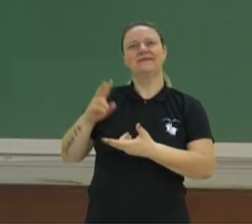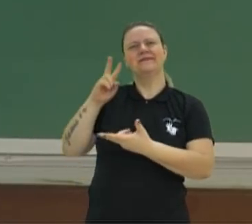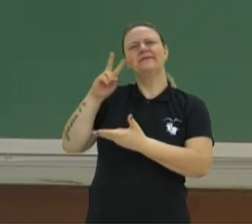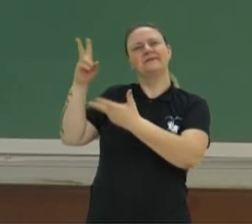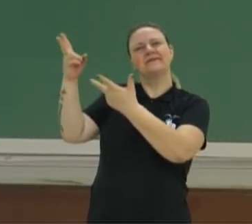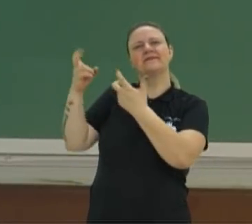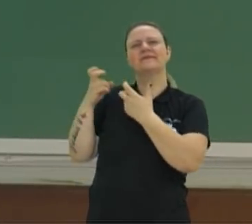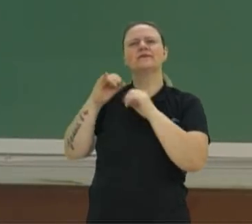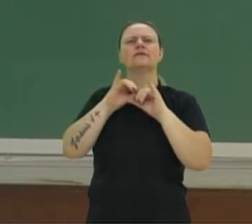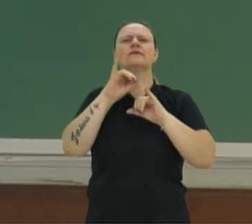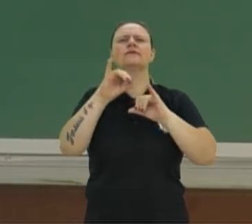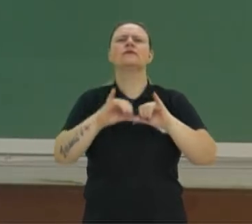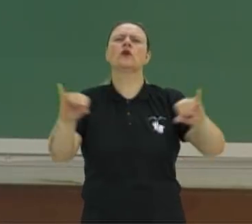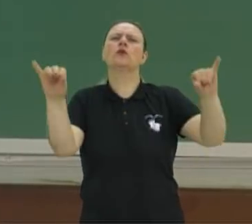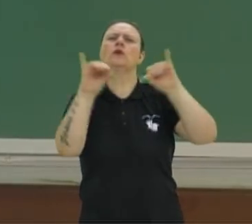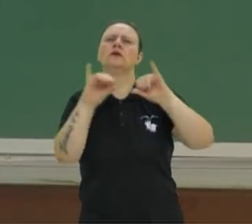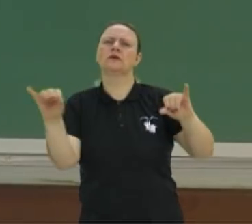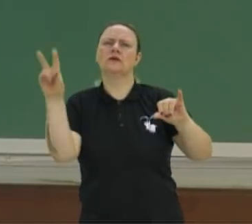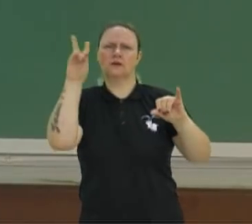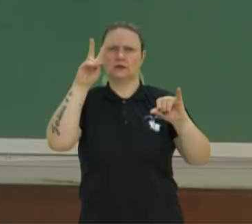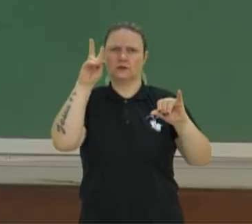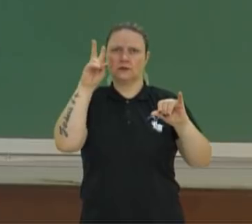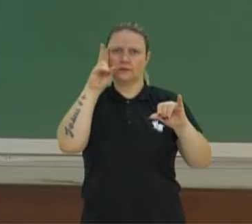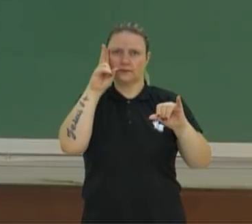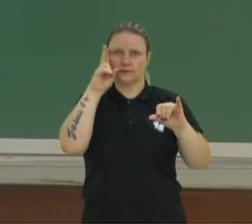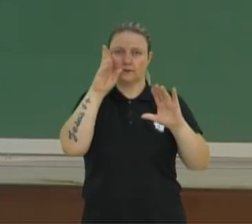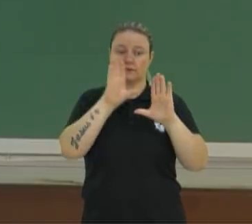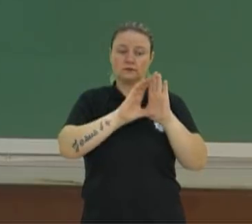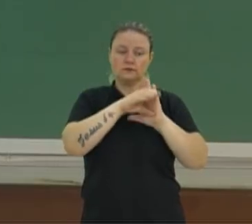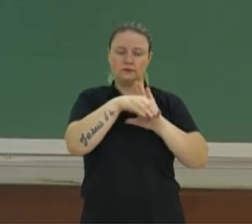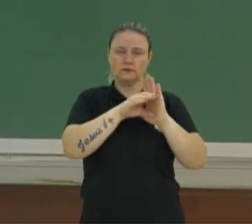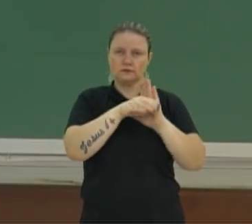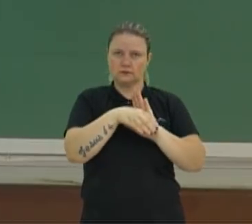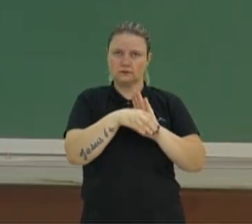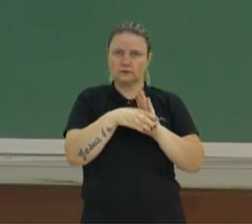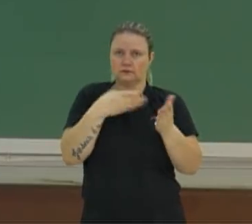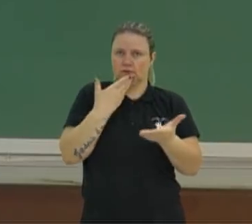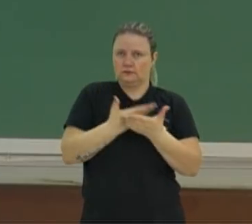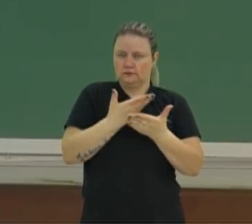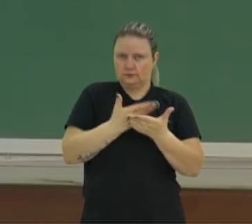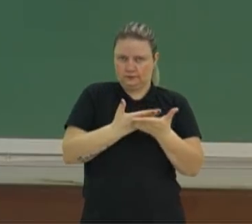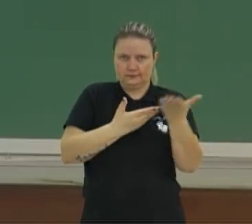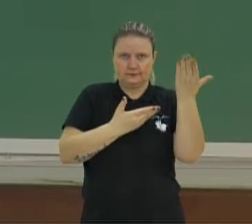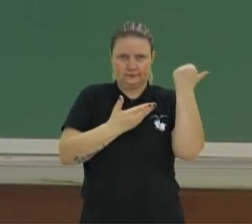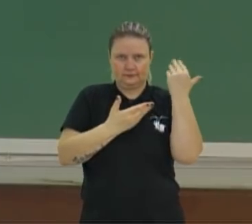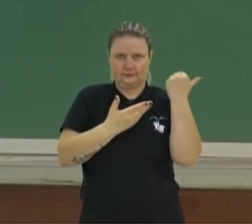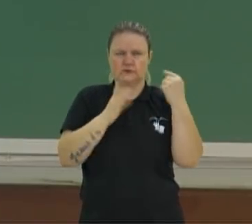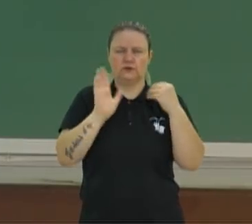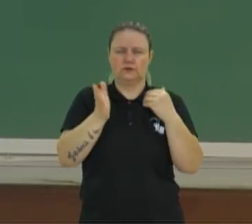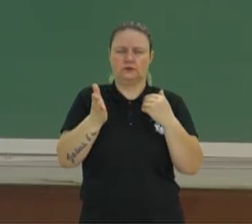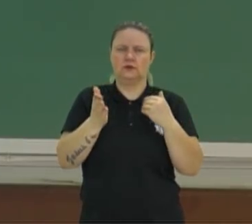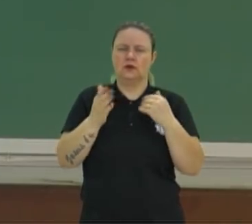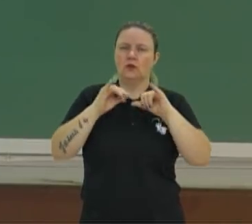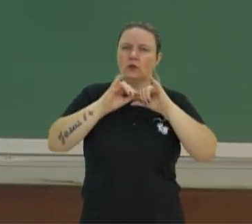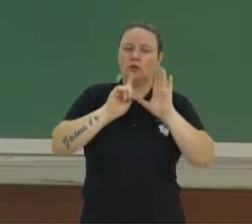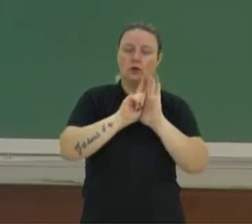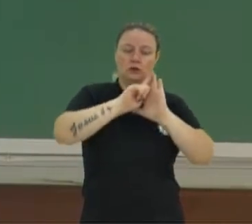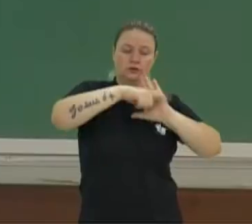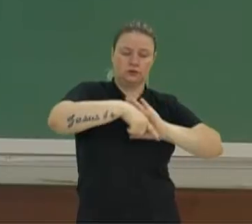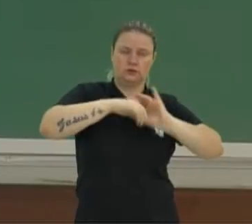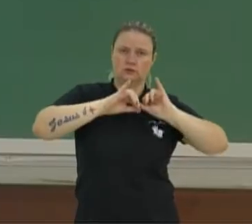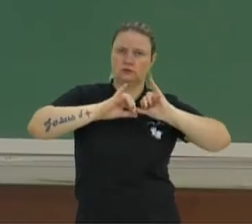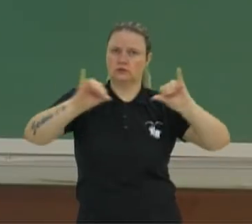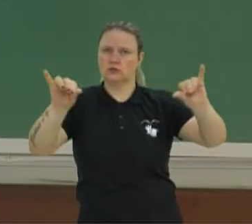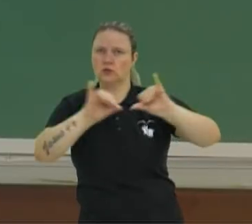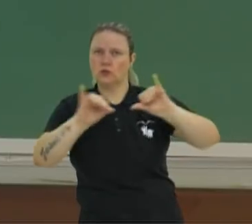o que é uma notícia, relembre através desse conceito que trabalhamos na aula. É um gênero jornalístico que tem por